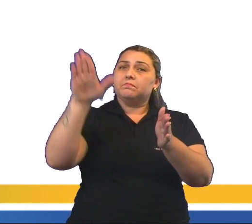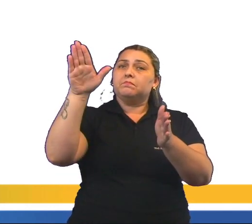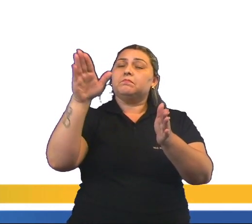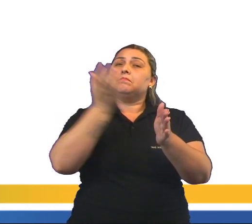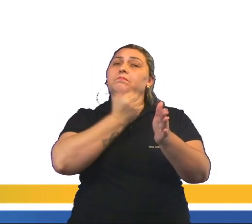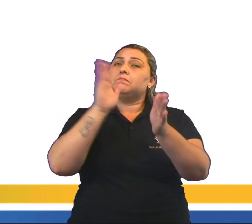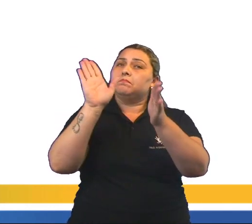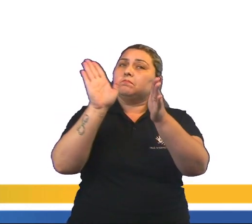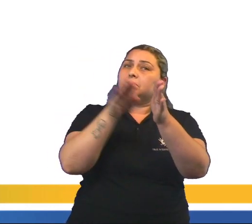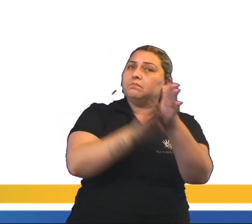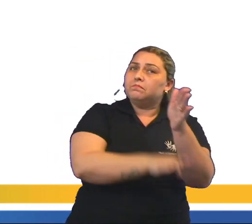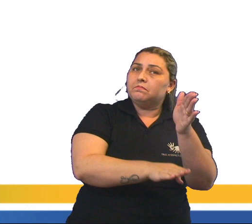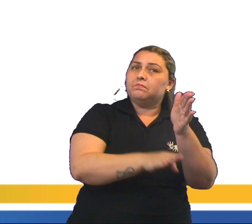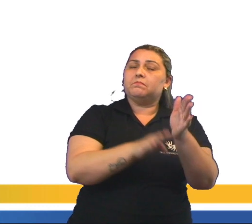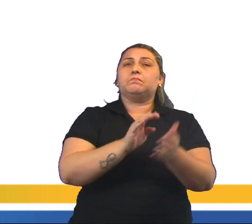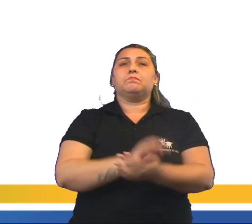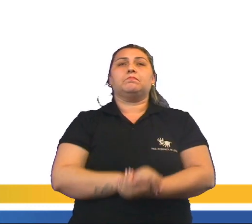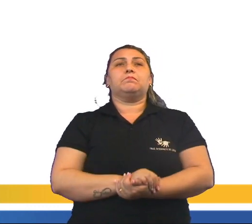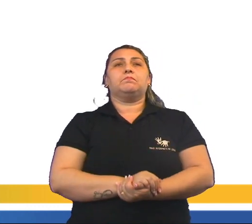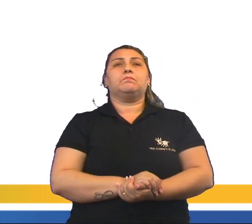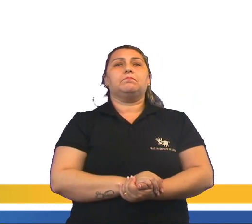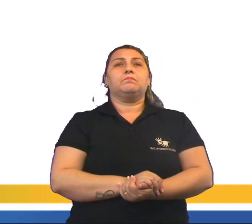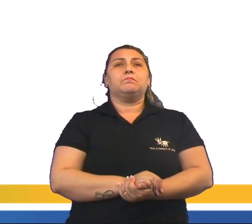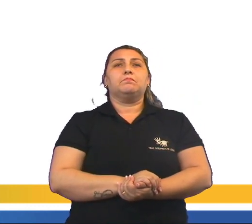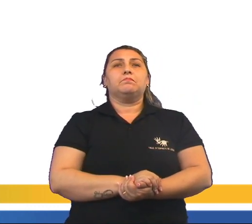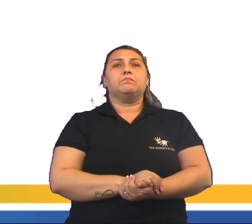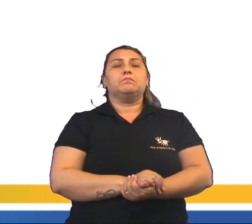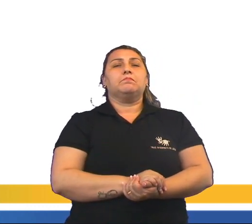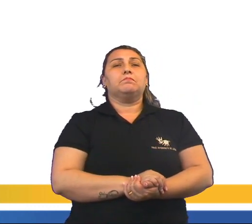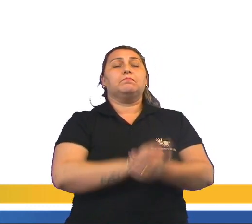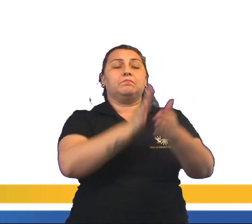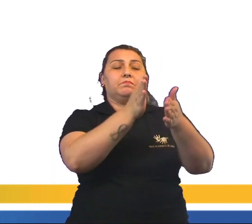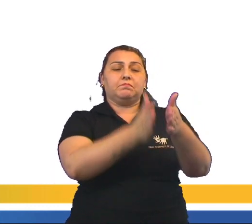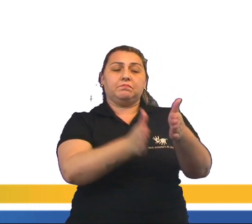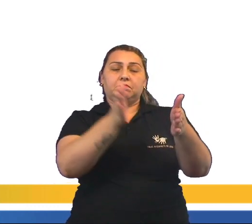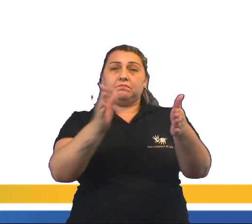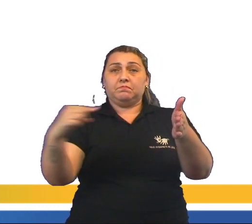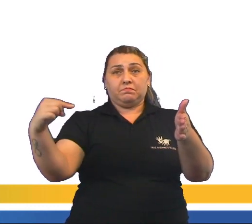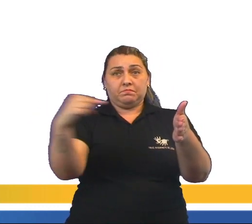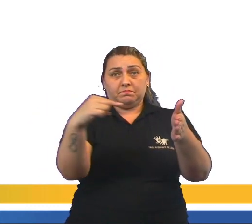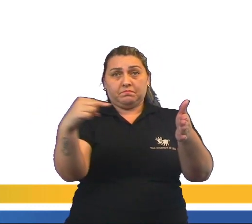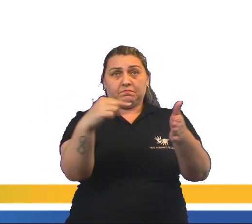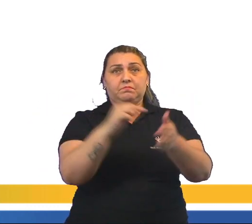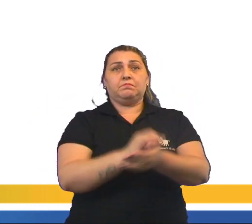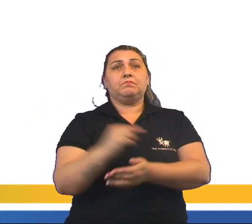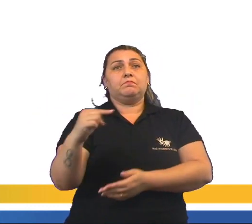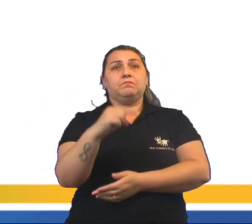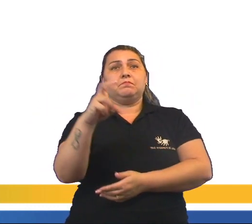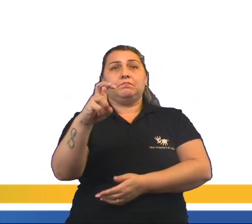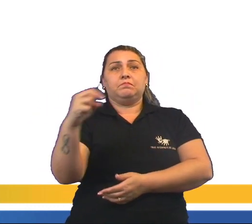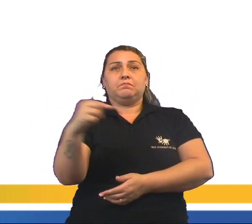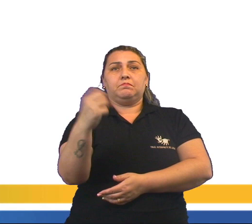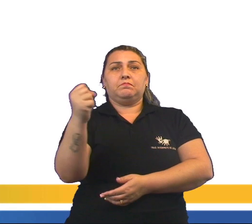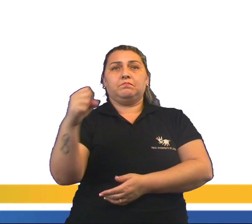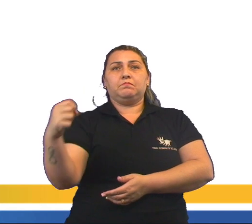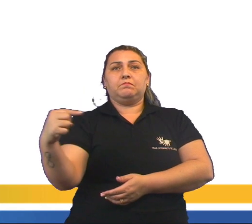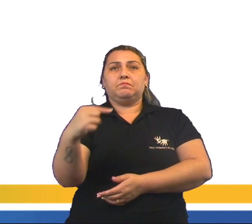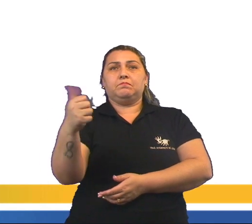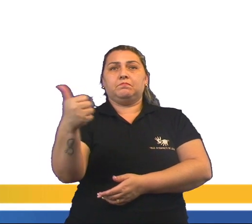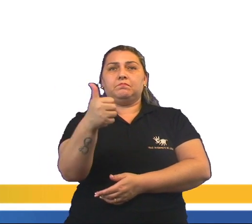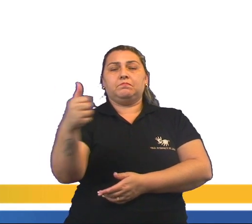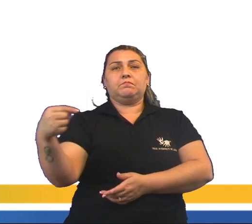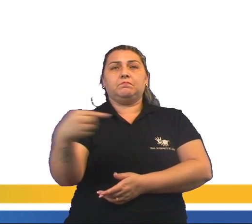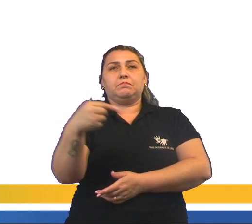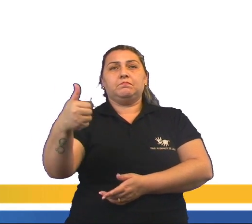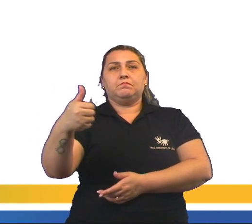ao número menor Ah tá pela sequência negativa tão - 5 -